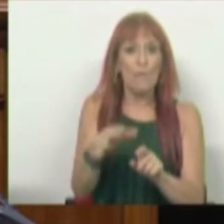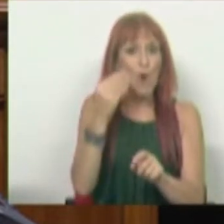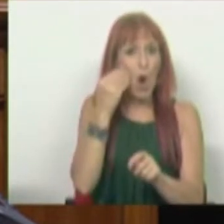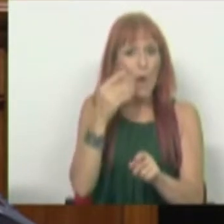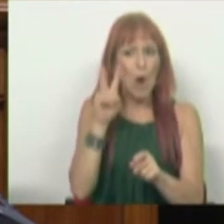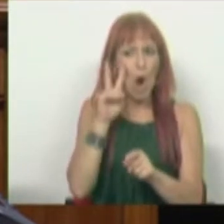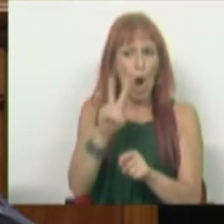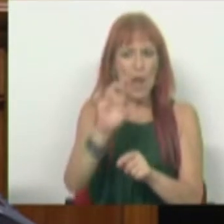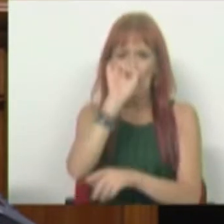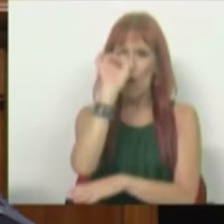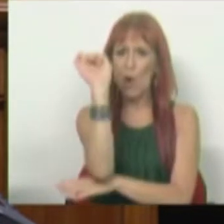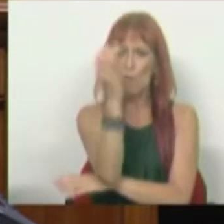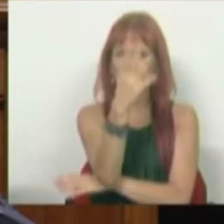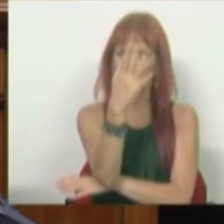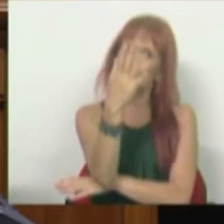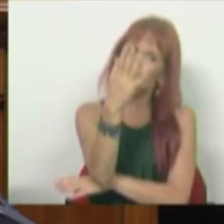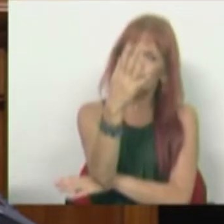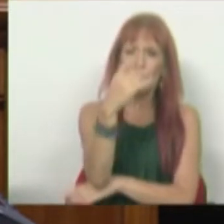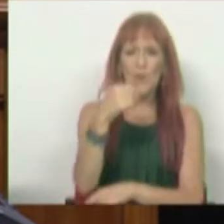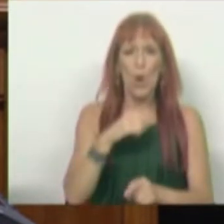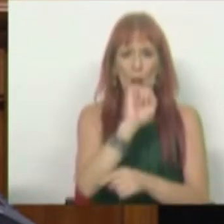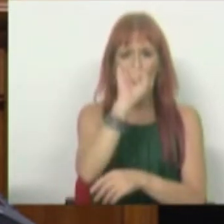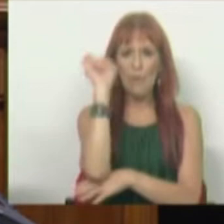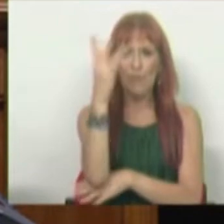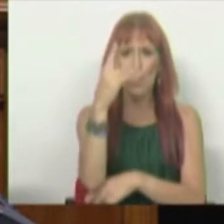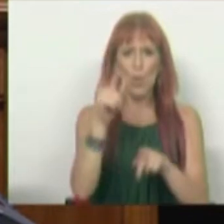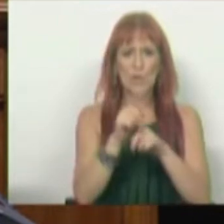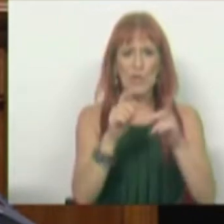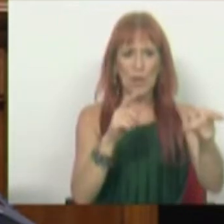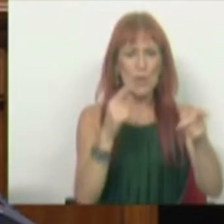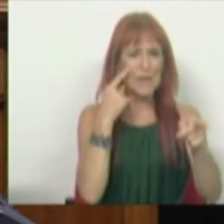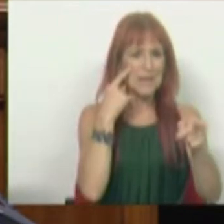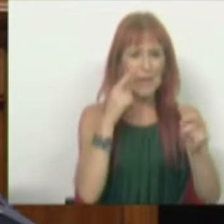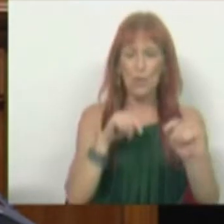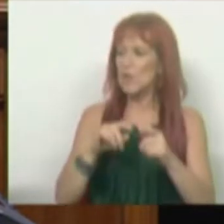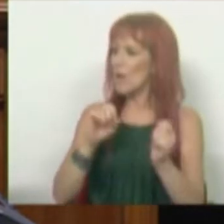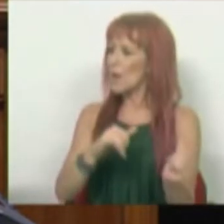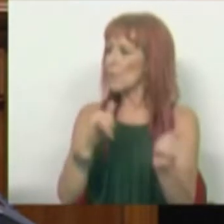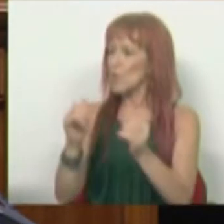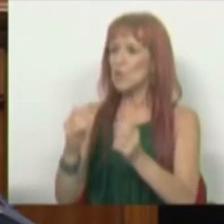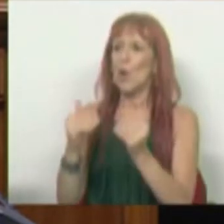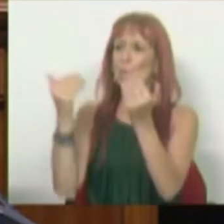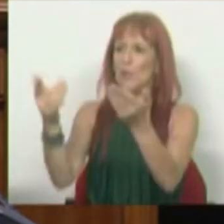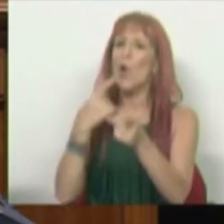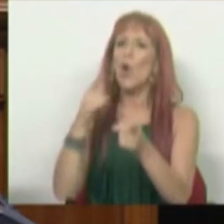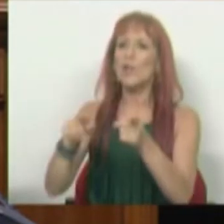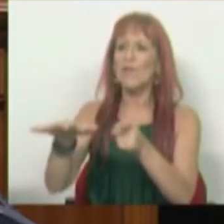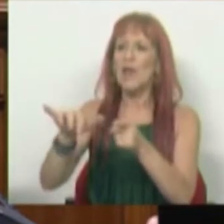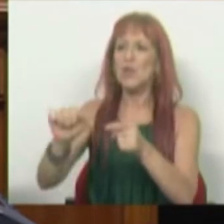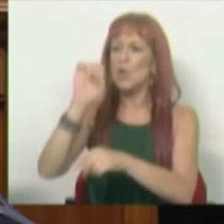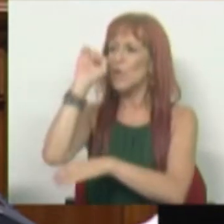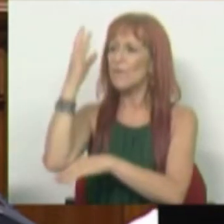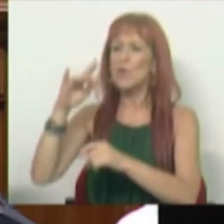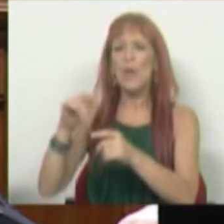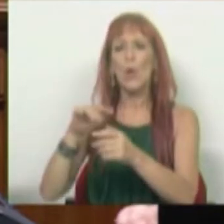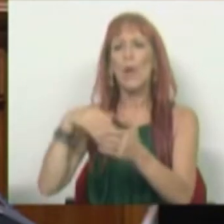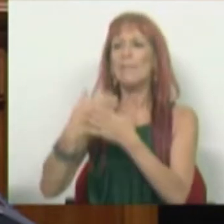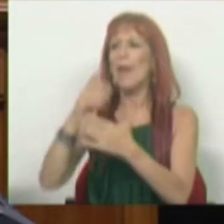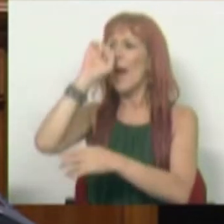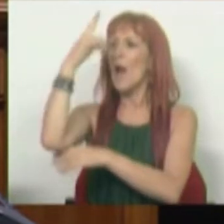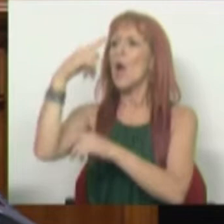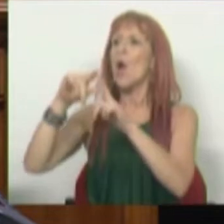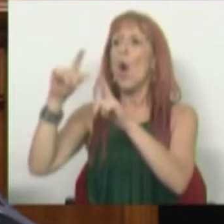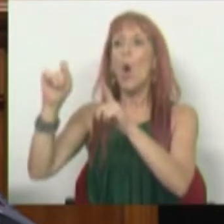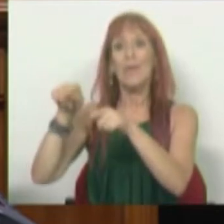olhar para a floresta, por um lado, têm a floresta com atenção e, por outro lado, não são entregues novamente zonas florestais ao eucalipto, porque é aquilo